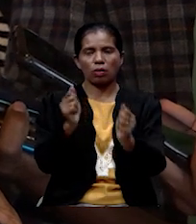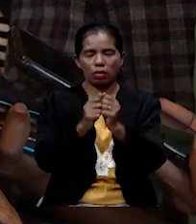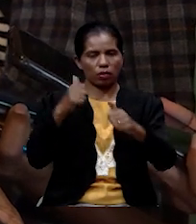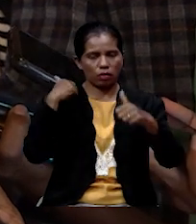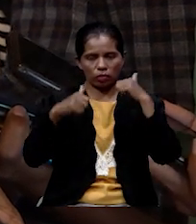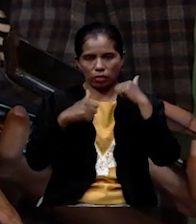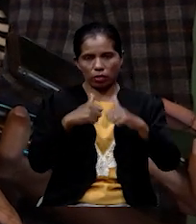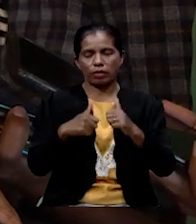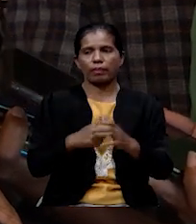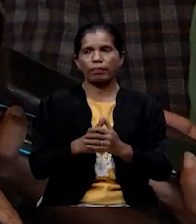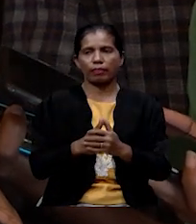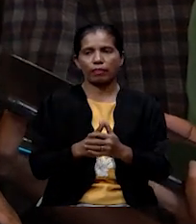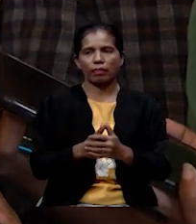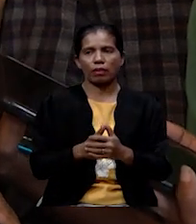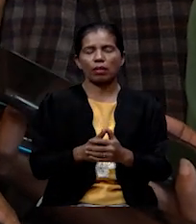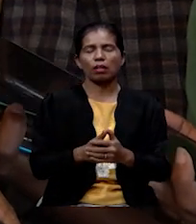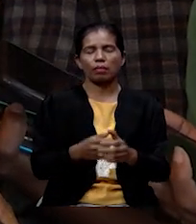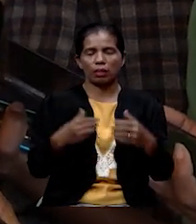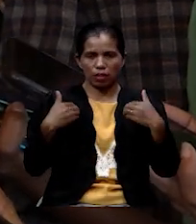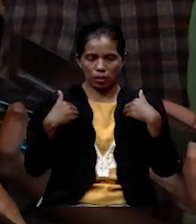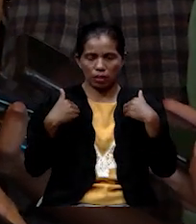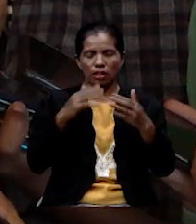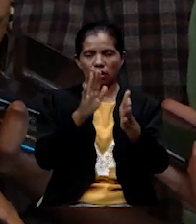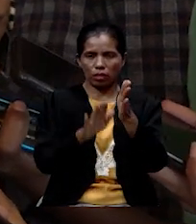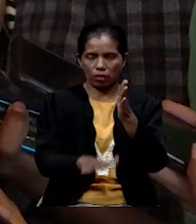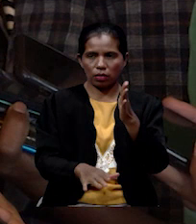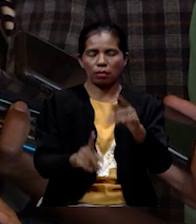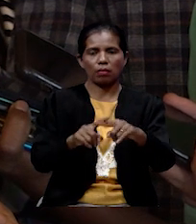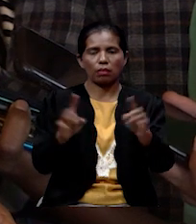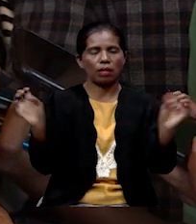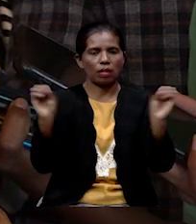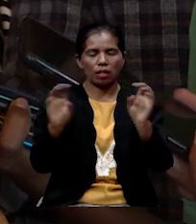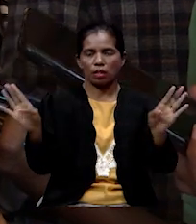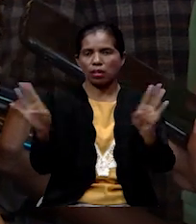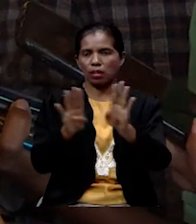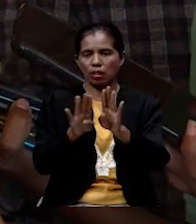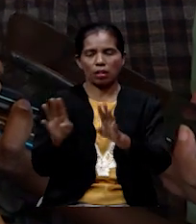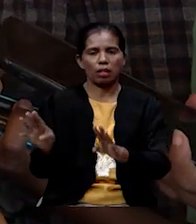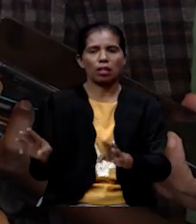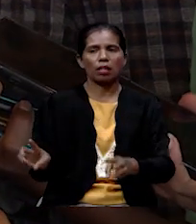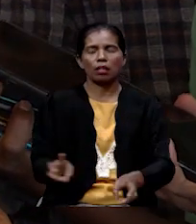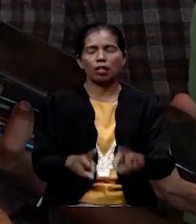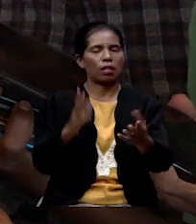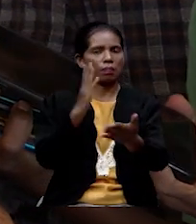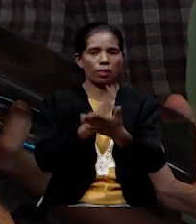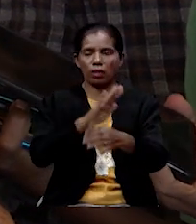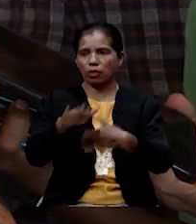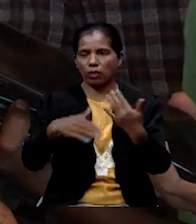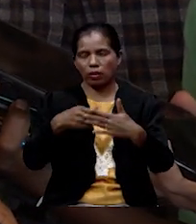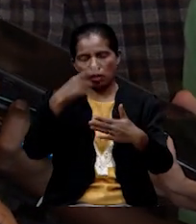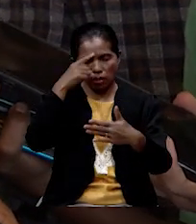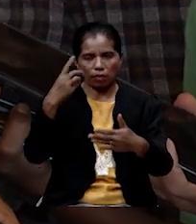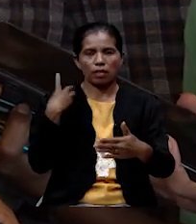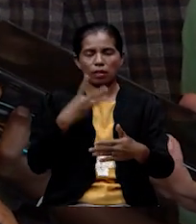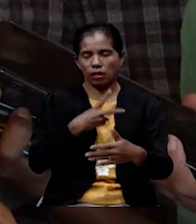hirakne parece iha redução ma be la takadalang atau ha para hotu keras tambah ita